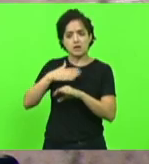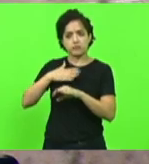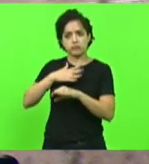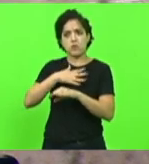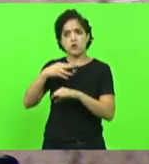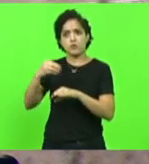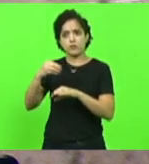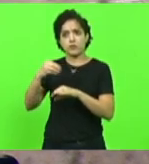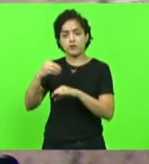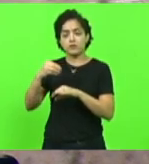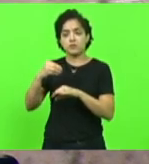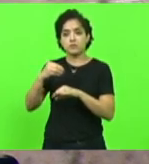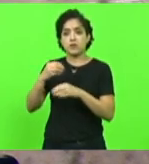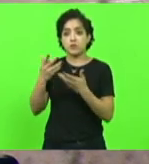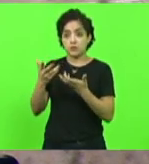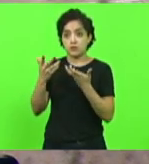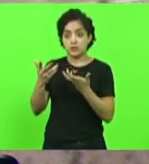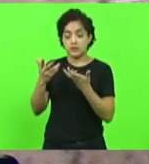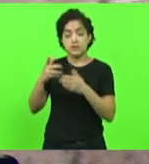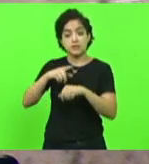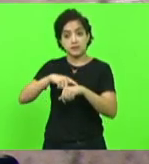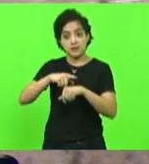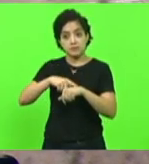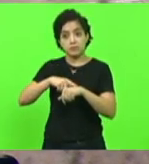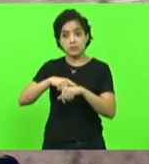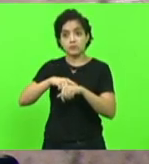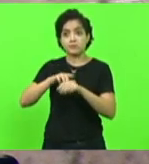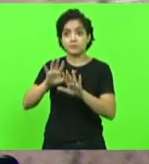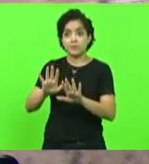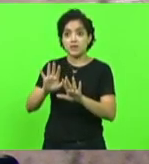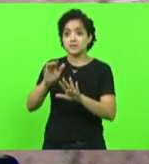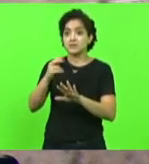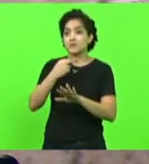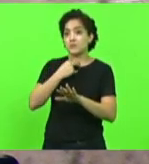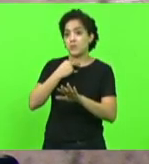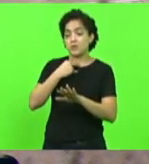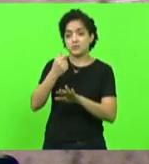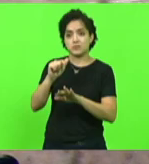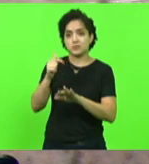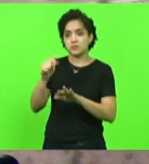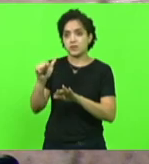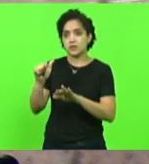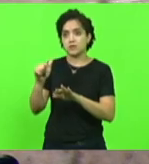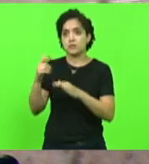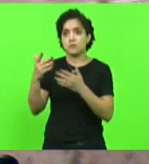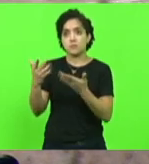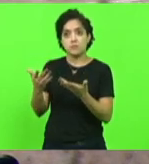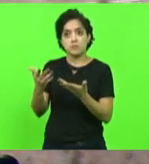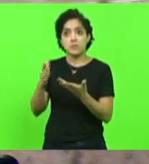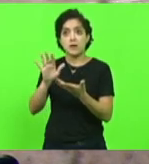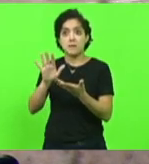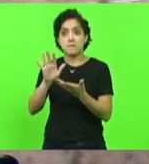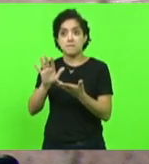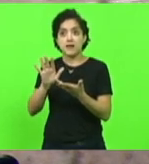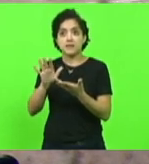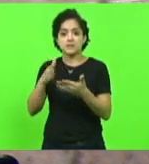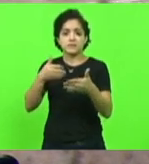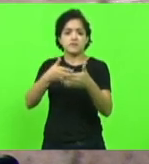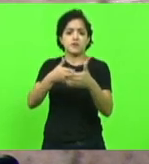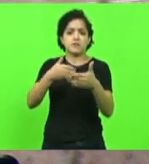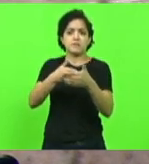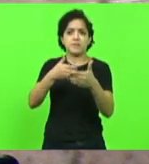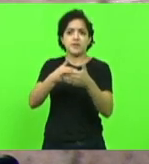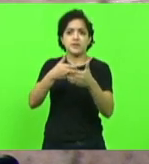Nossa, quem dera eu pudesse ter tempo para isso. Mas não é porque eu não posso, que eu não posso, que eu vou impedir quem quer